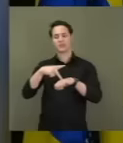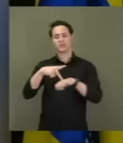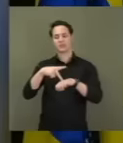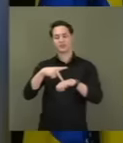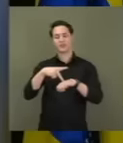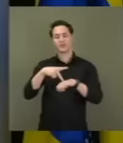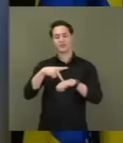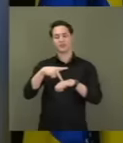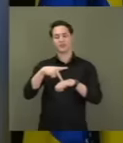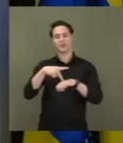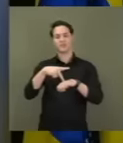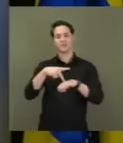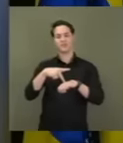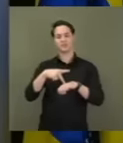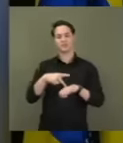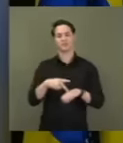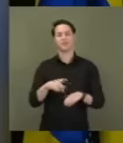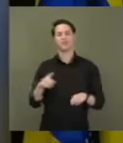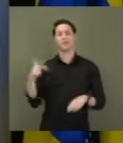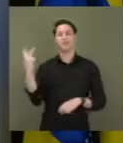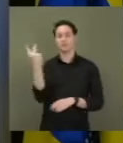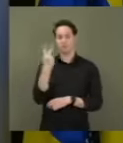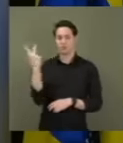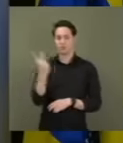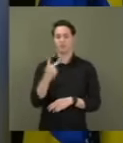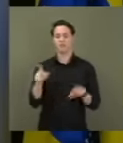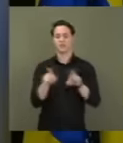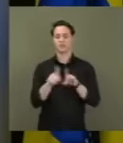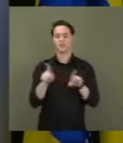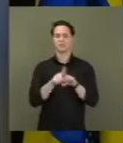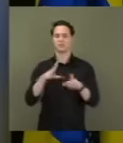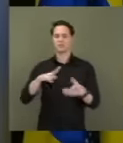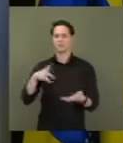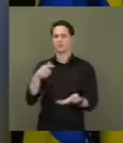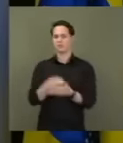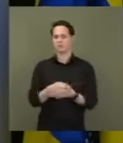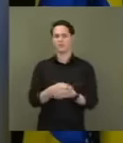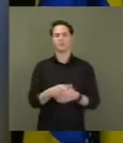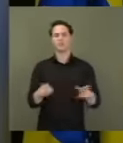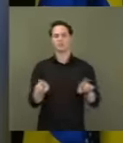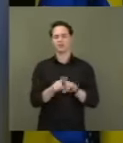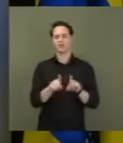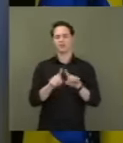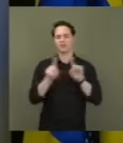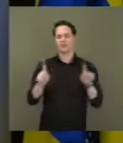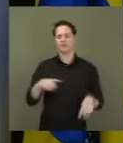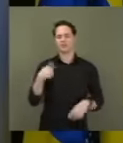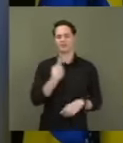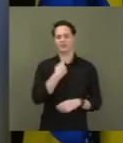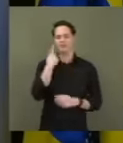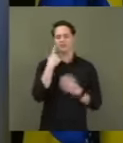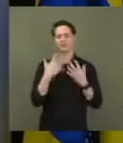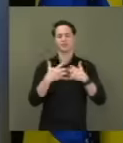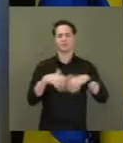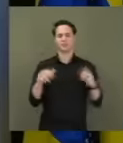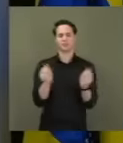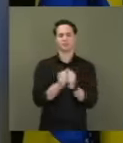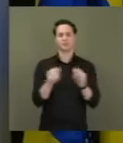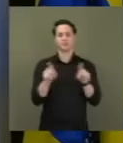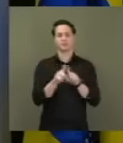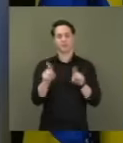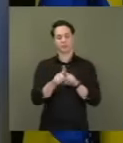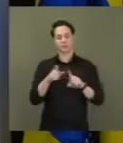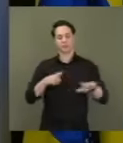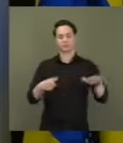Dilma, houve um abuso no uso do BNDES como agente